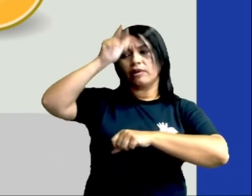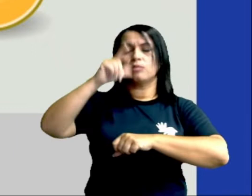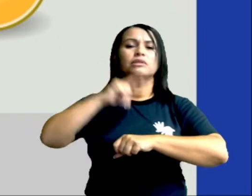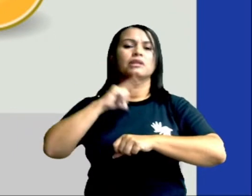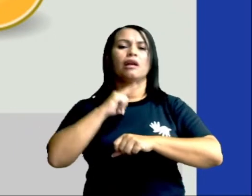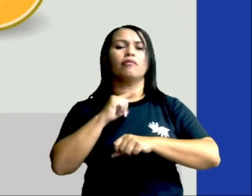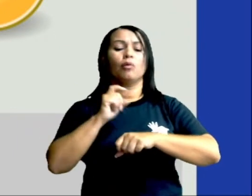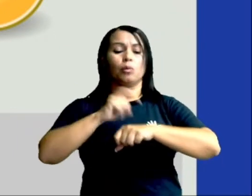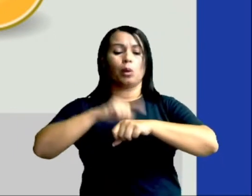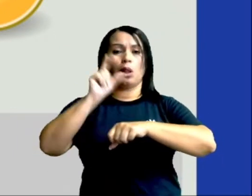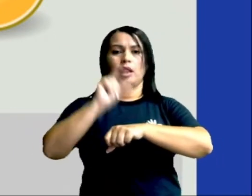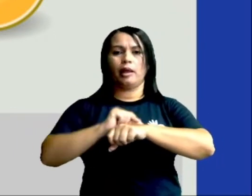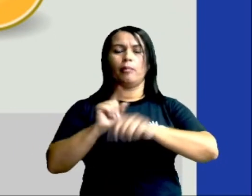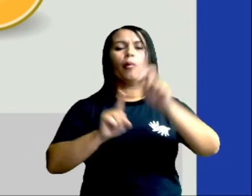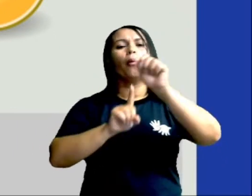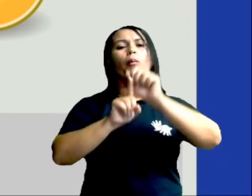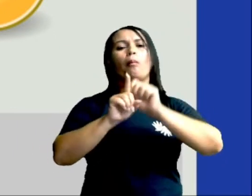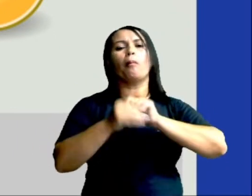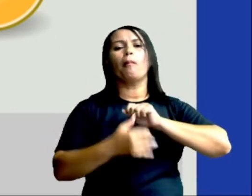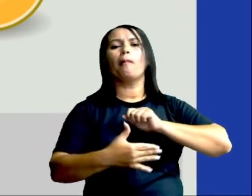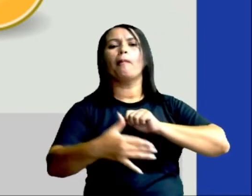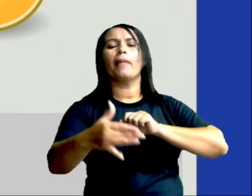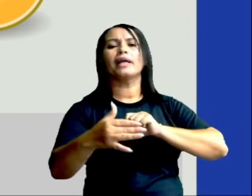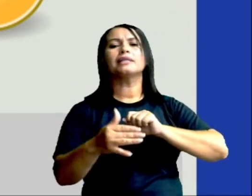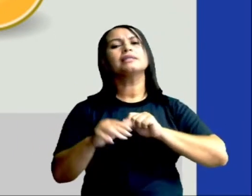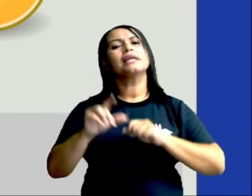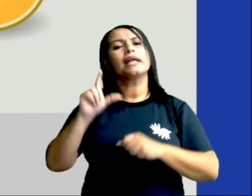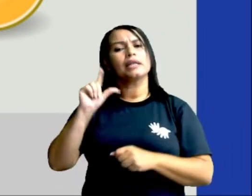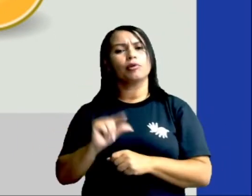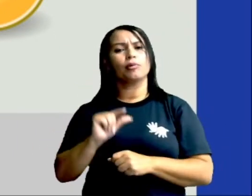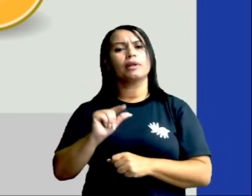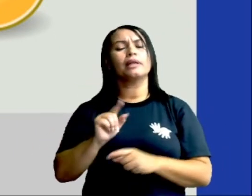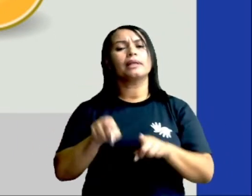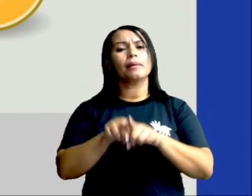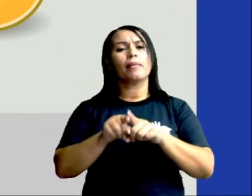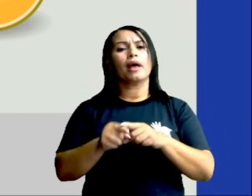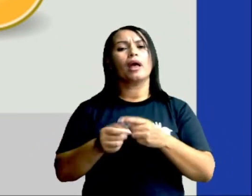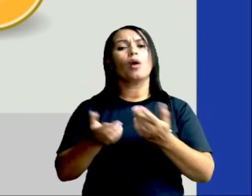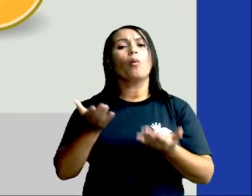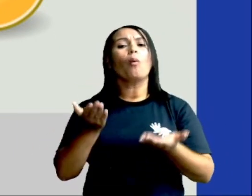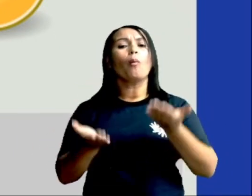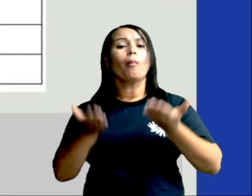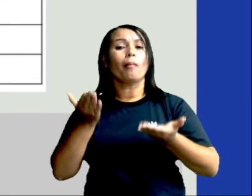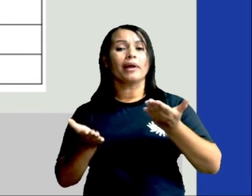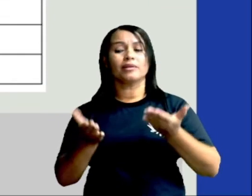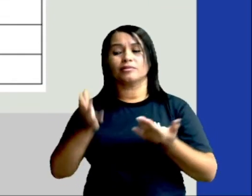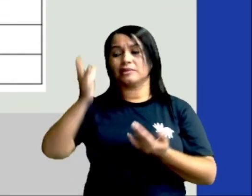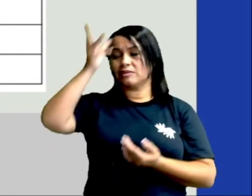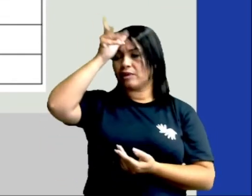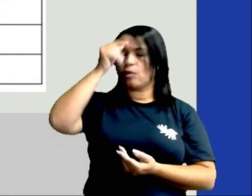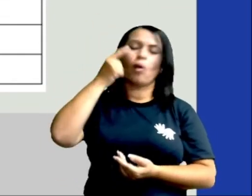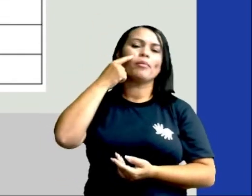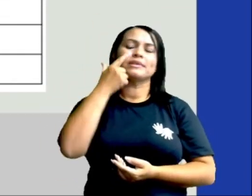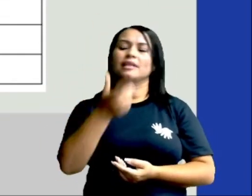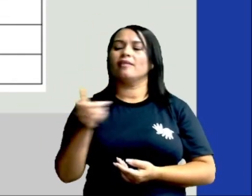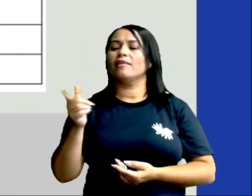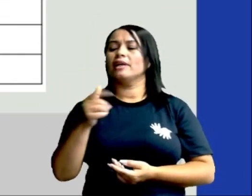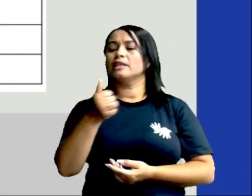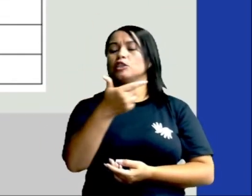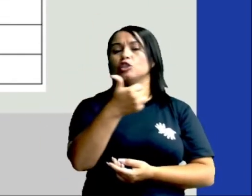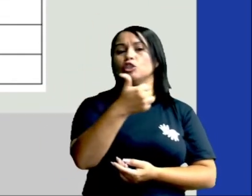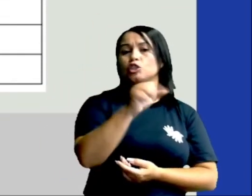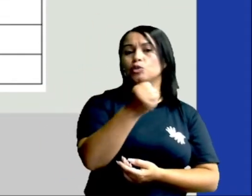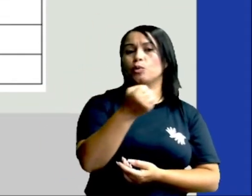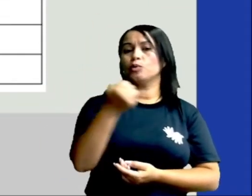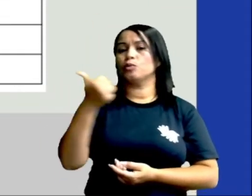menor o tempo em meses, menor será a quantidade de toneladas de frango produzida? Ó, vocês observaram? Vê só, de 18